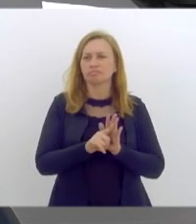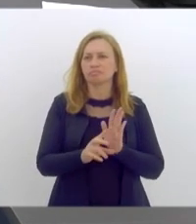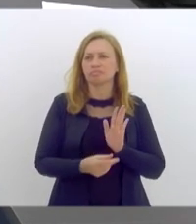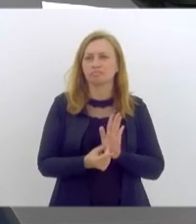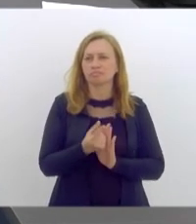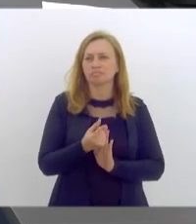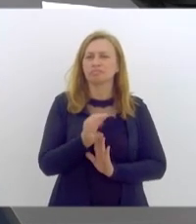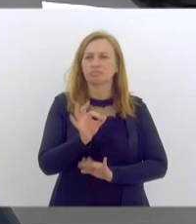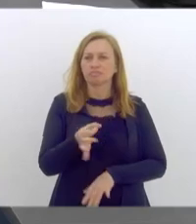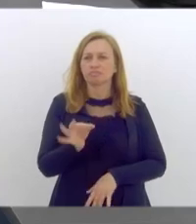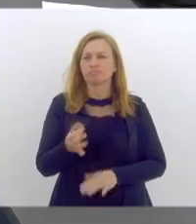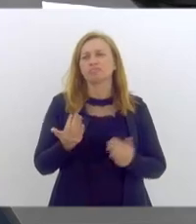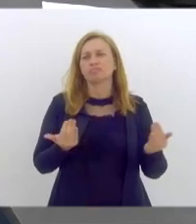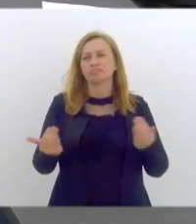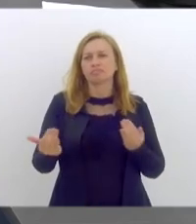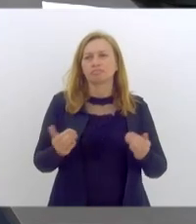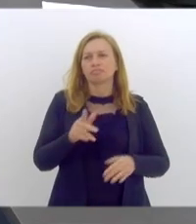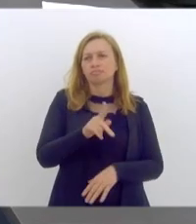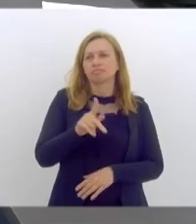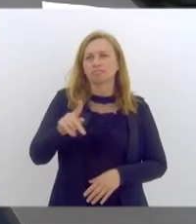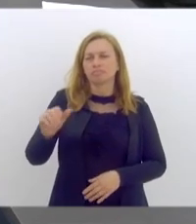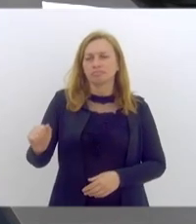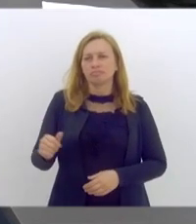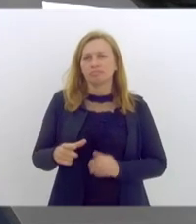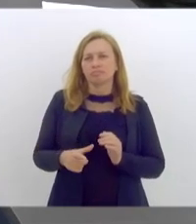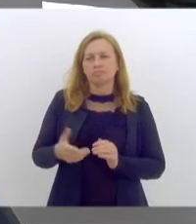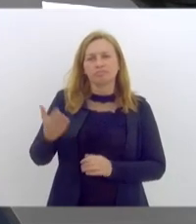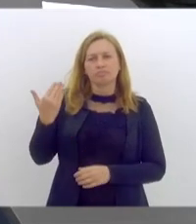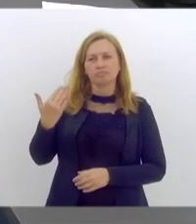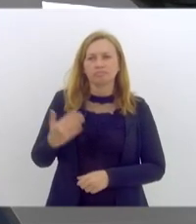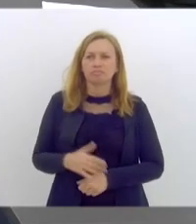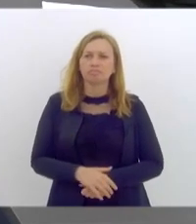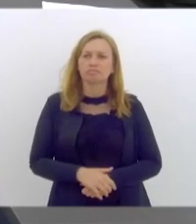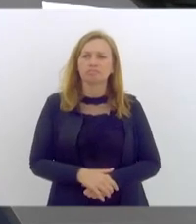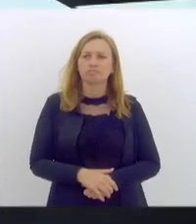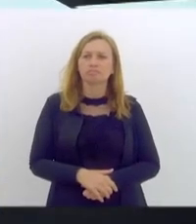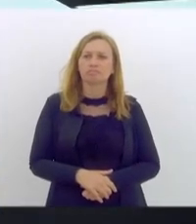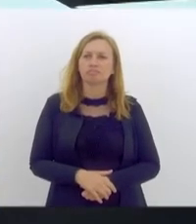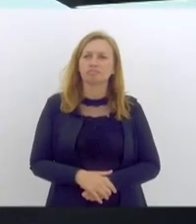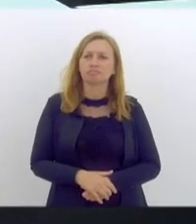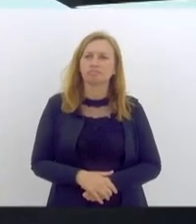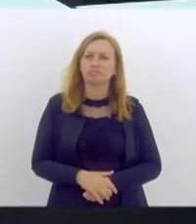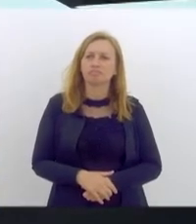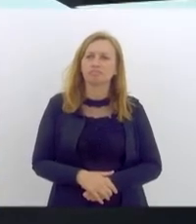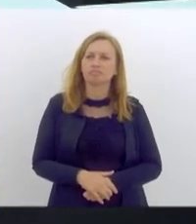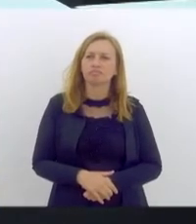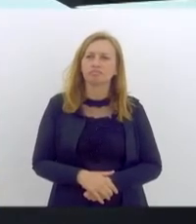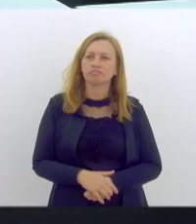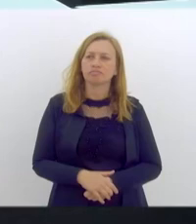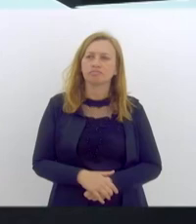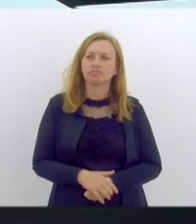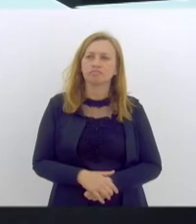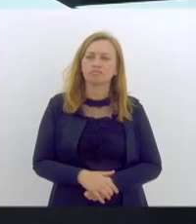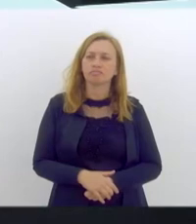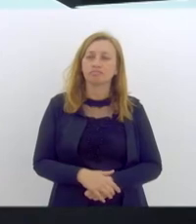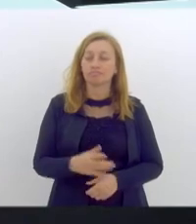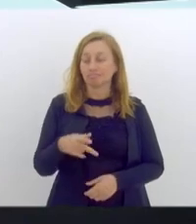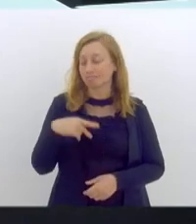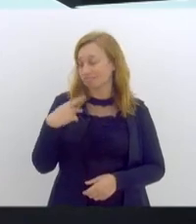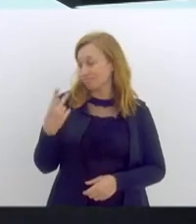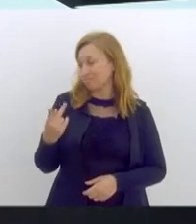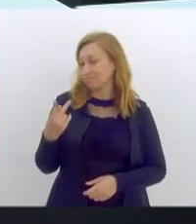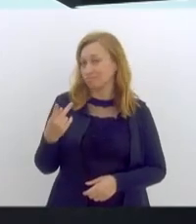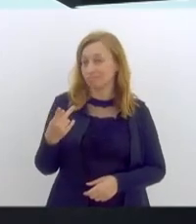evidentemente comparando com PPA anterior também é porque a senhora encheu foi o robusta encheu o peito